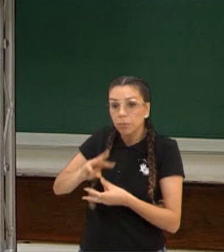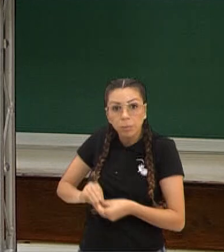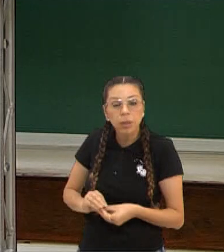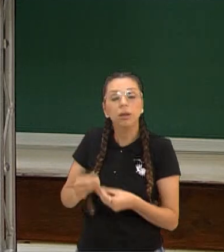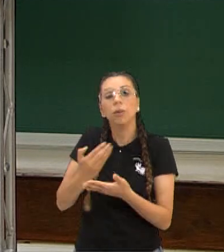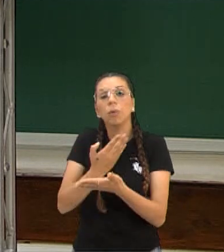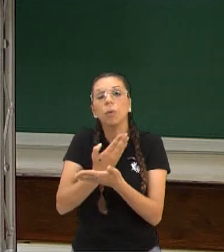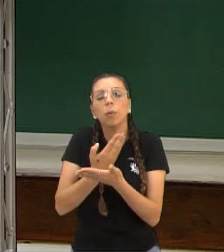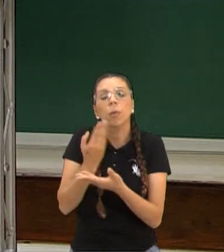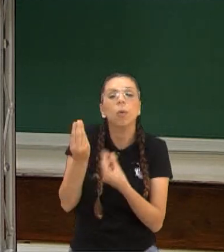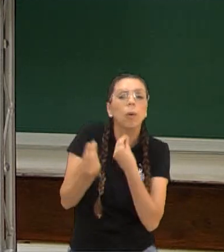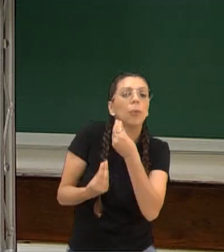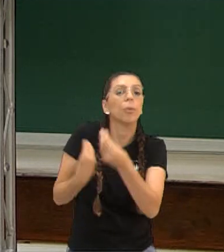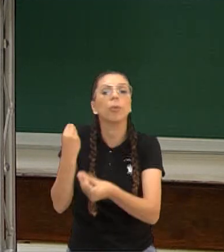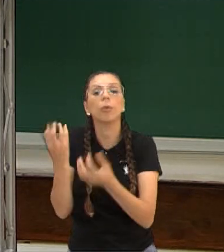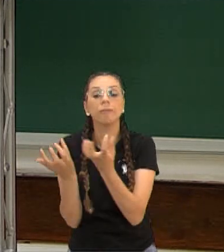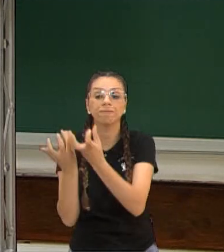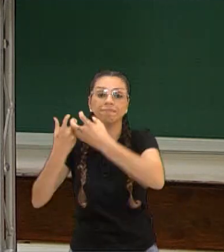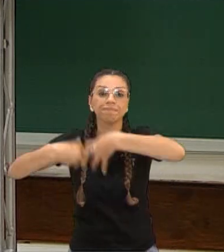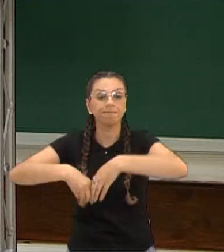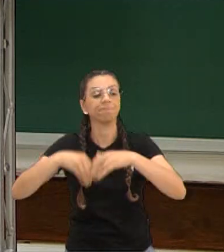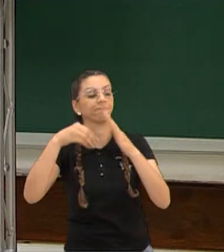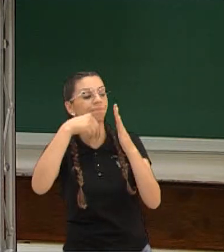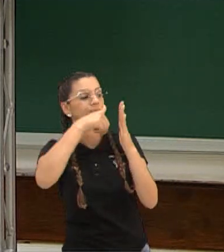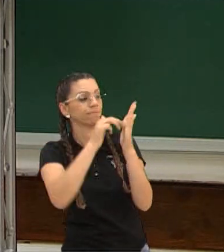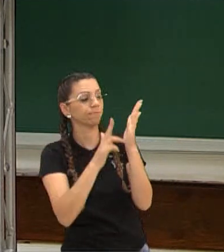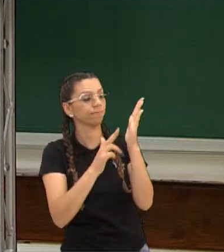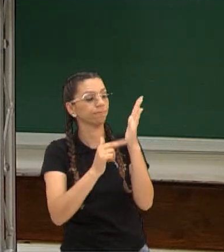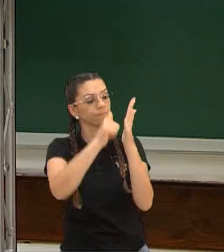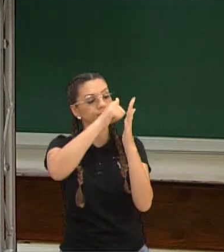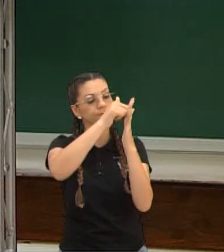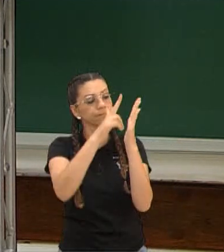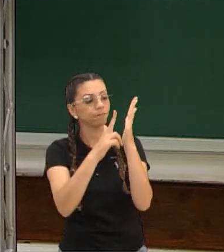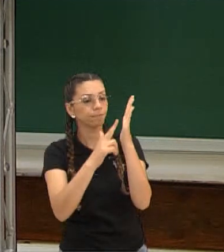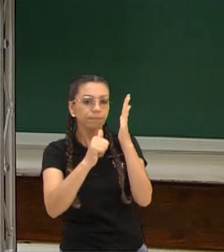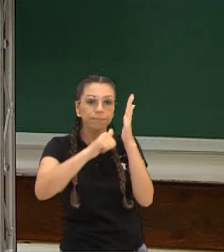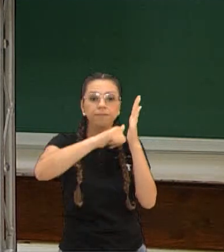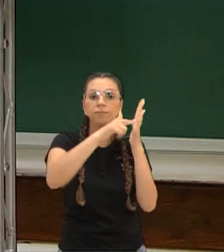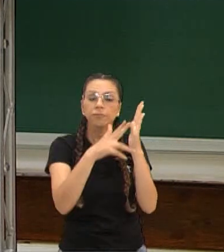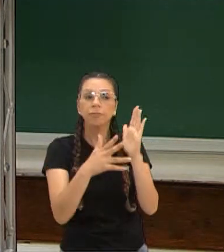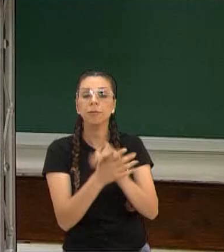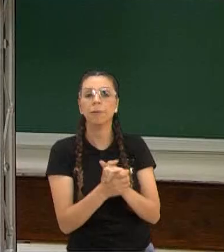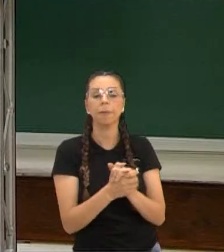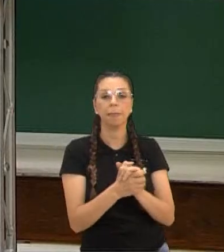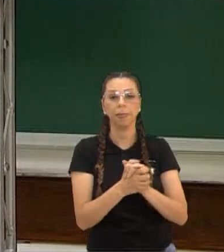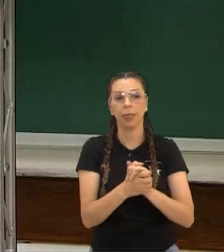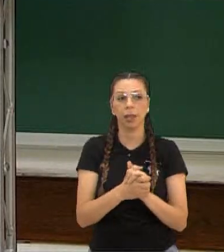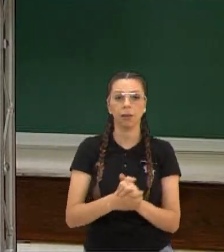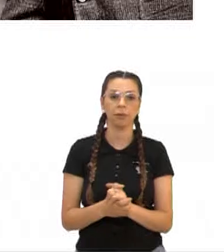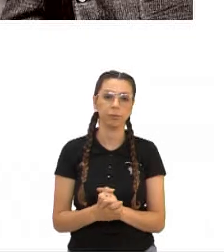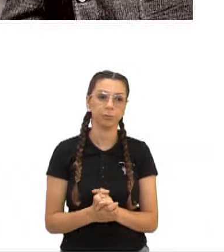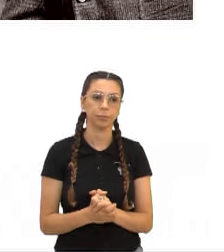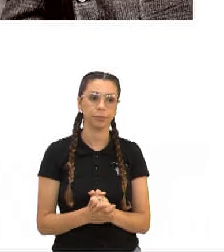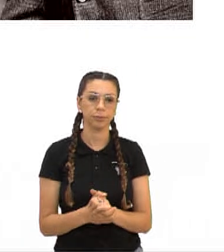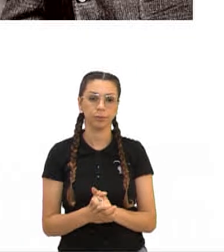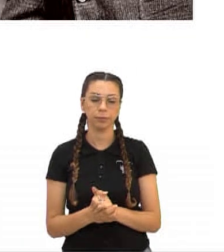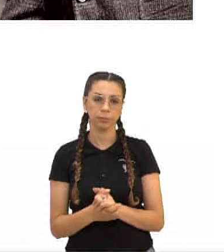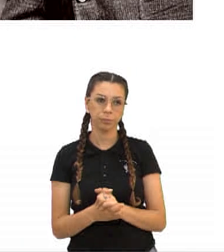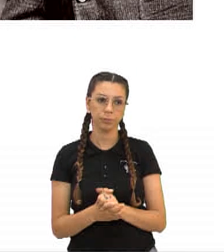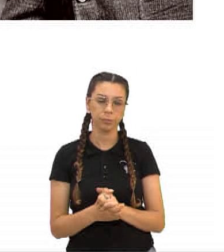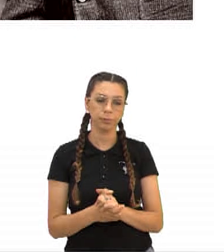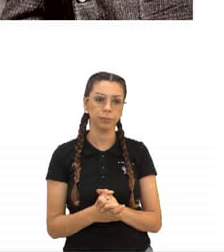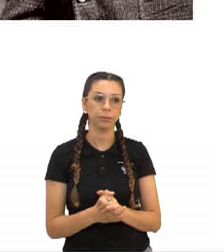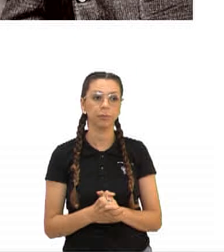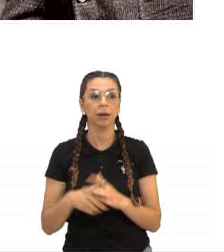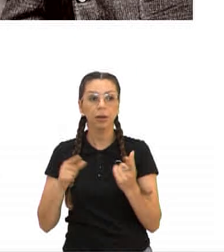é proposital não dar esta forma. A forma vai aparecer depois de uma pincelada do lado da outra.